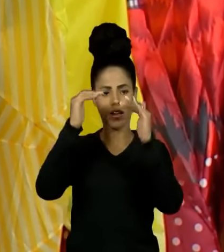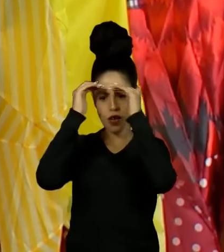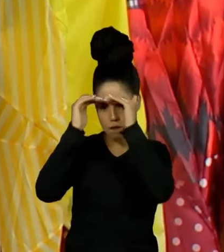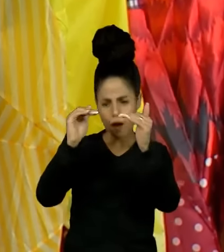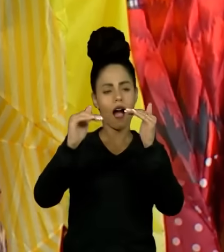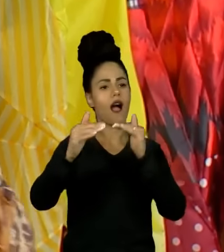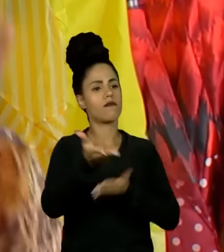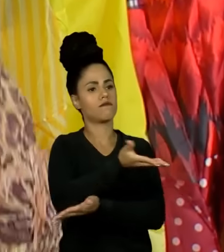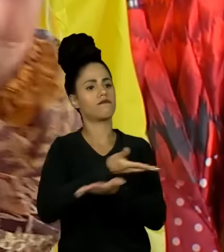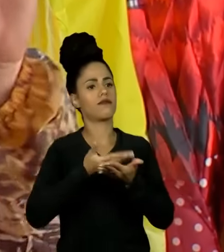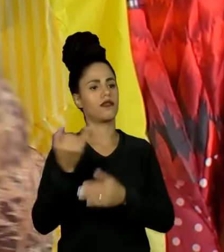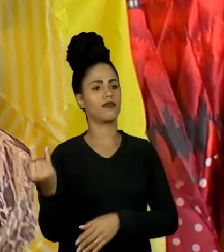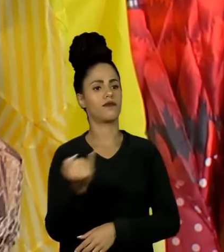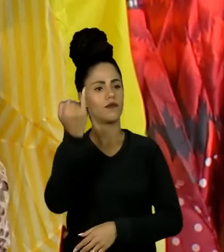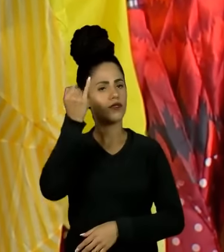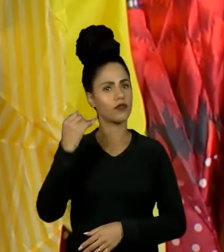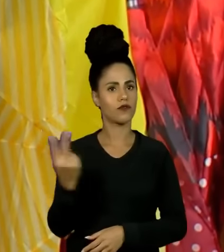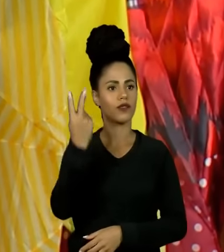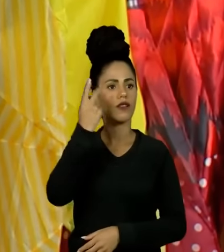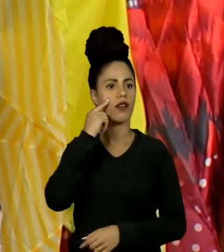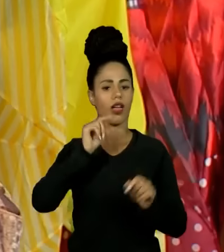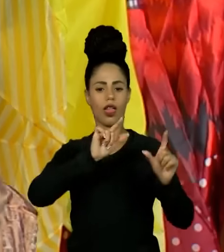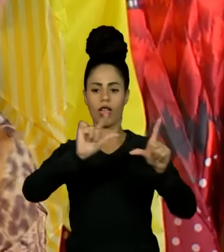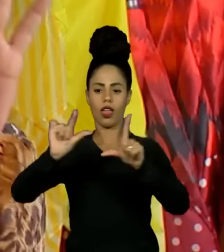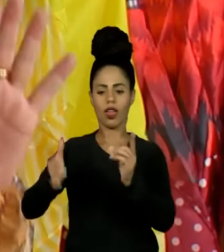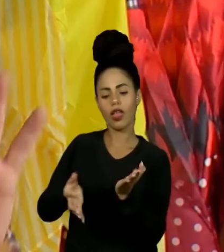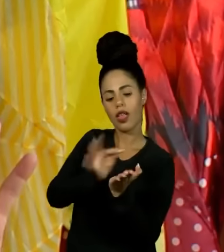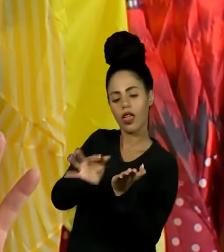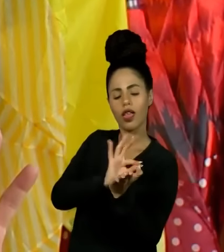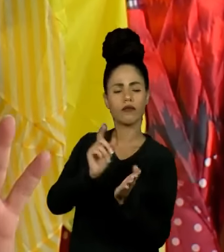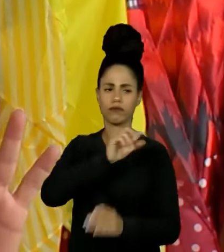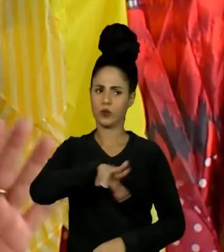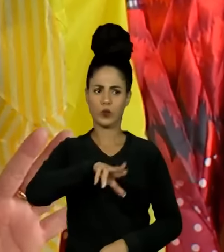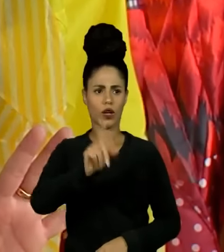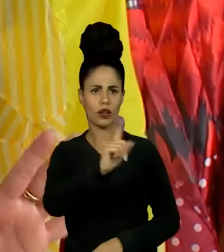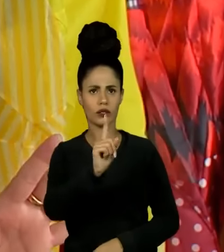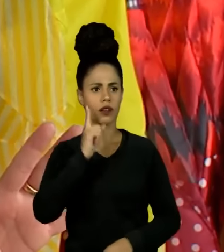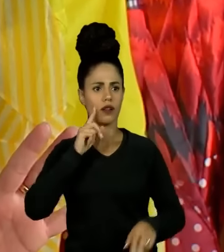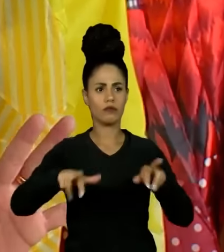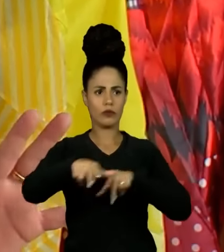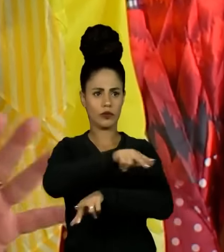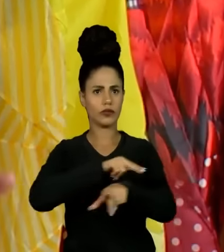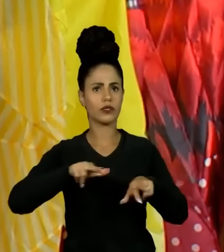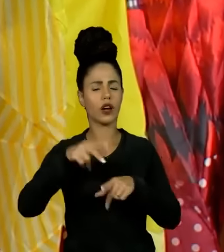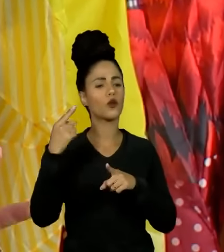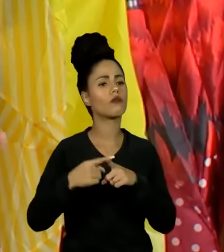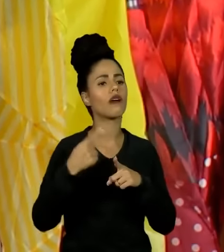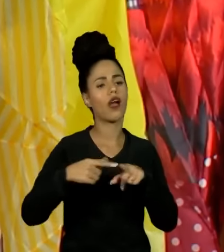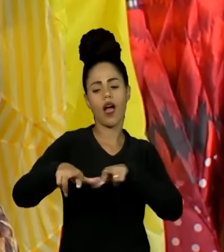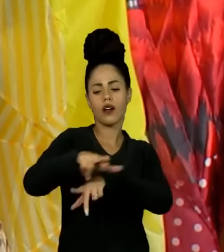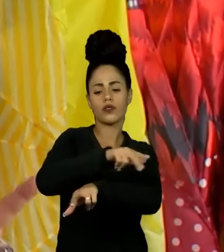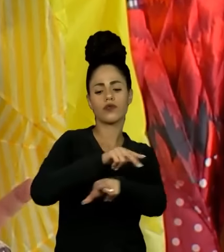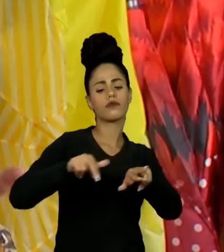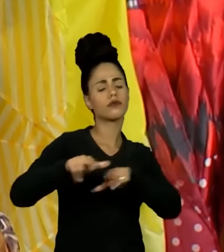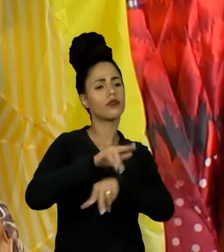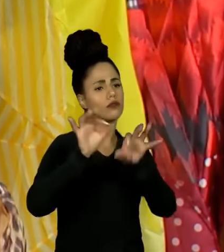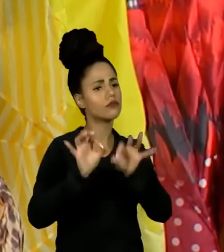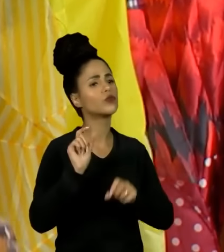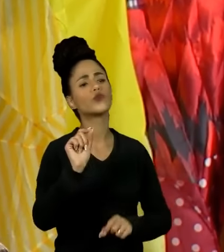valorizadas e não colocadas num álbum de figurinha como é o que se entende por diversidade hoje, né? A gente busca de